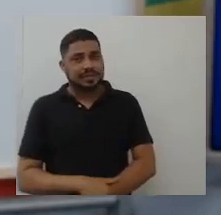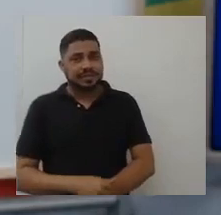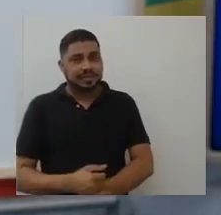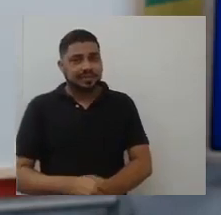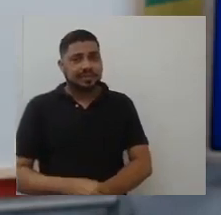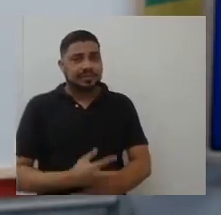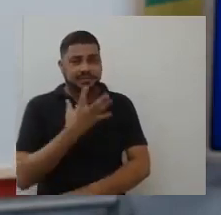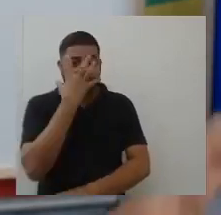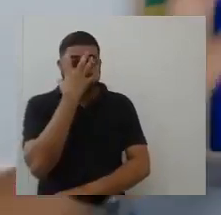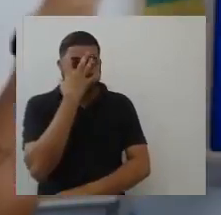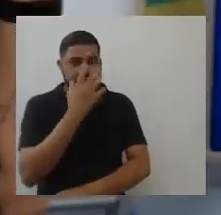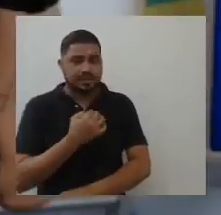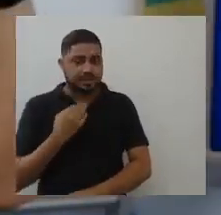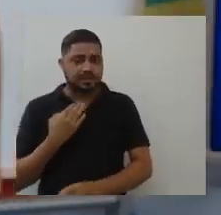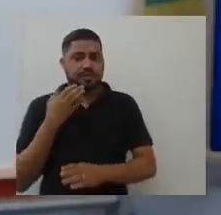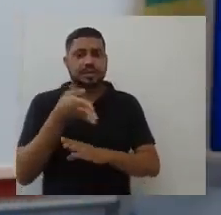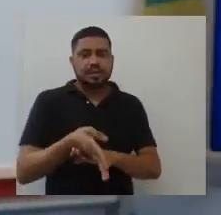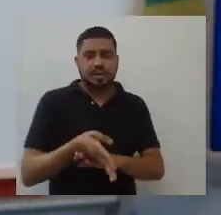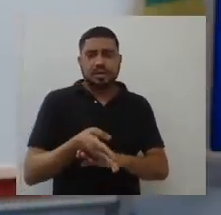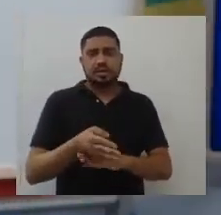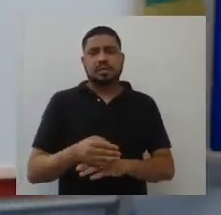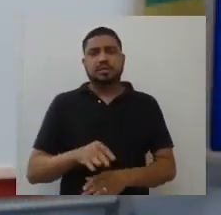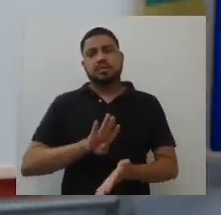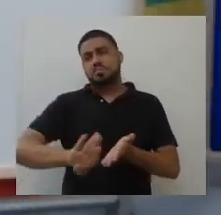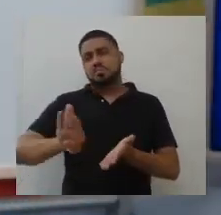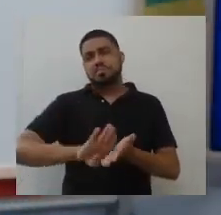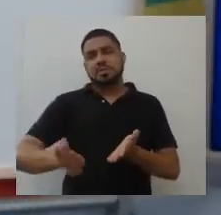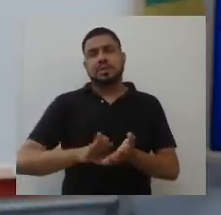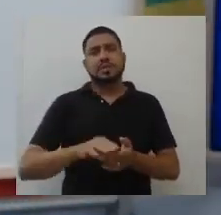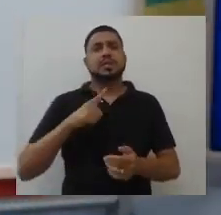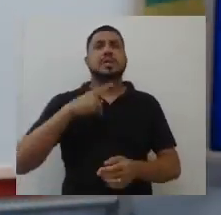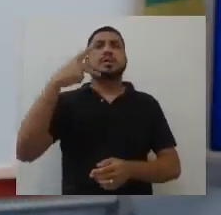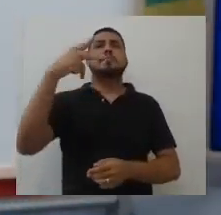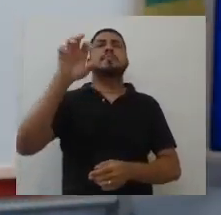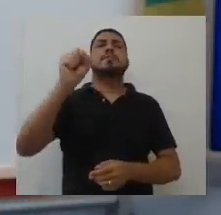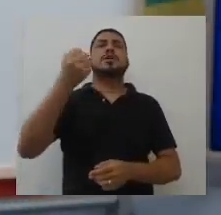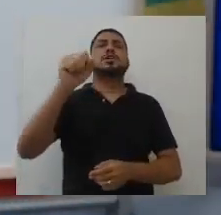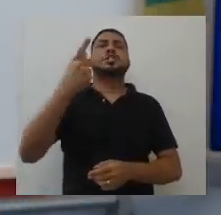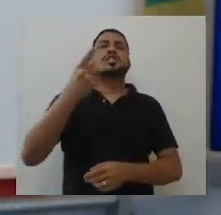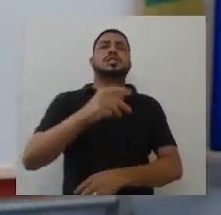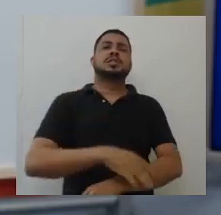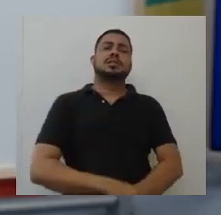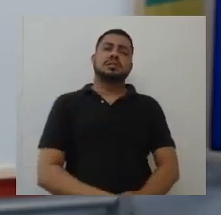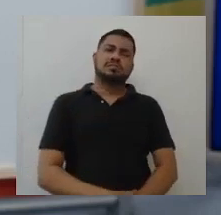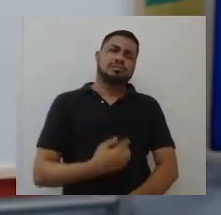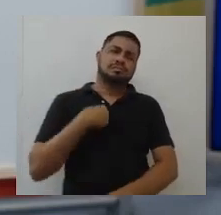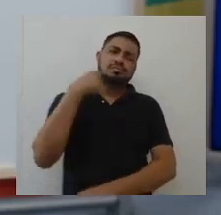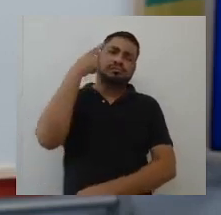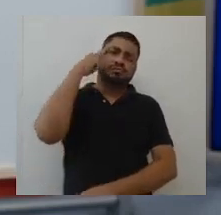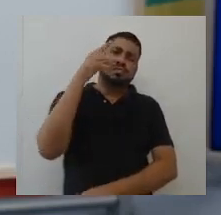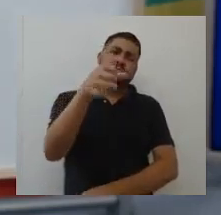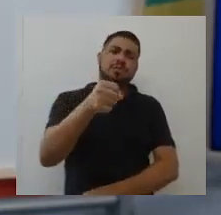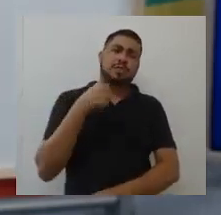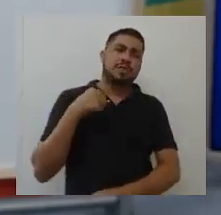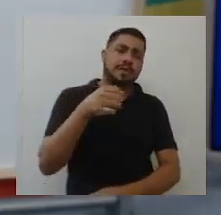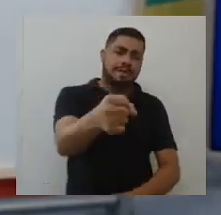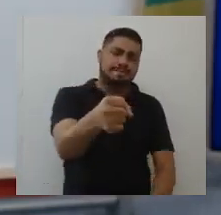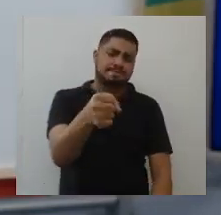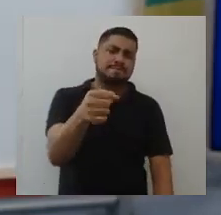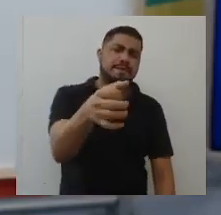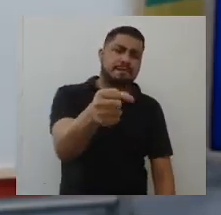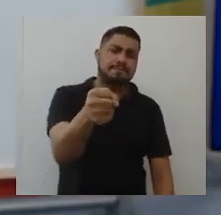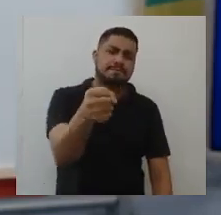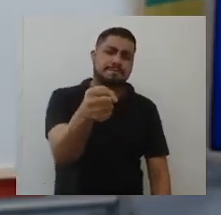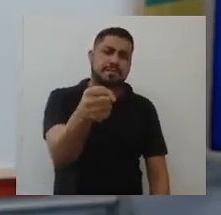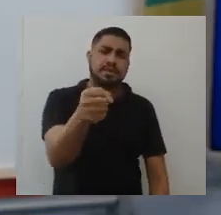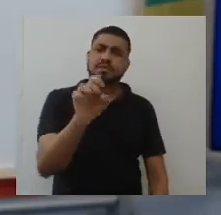saindo do banco, ou entrando, enfim. Tem lá o nome push. E eu achando que push é puxar e eu lá, puxando,